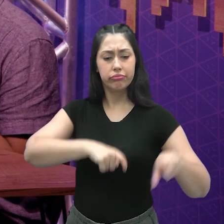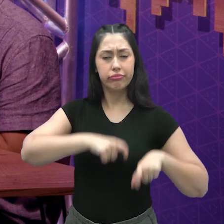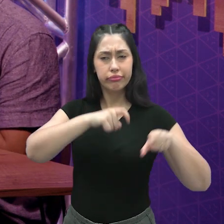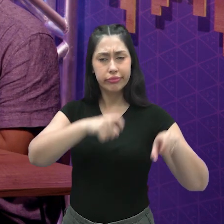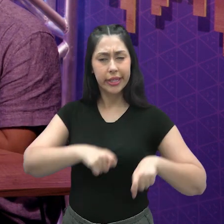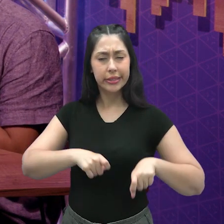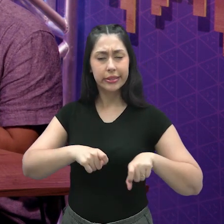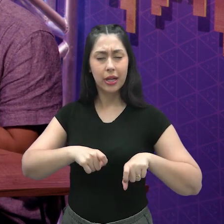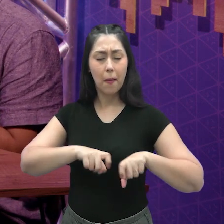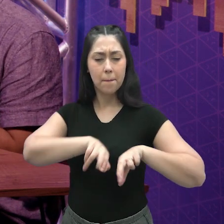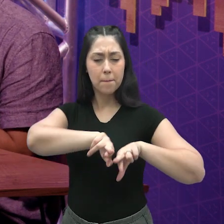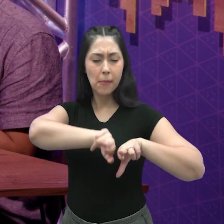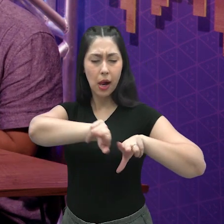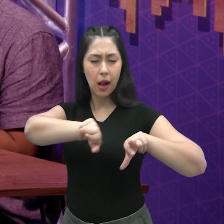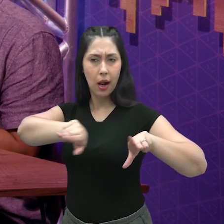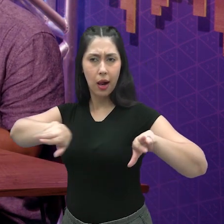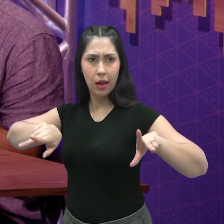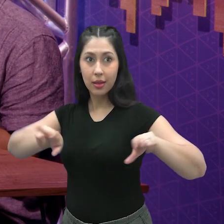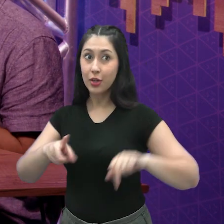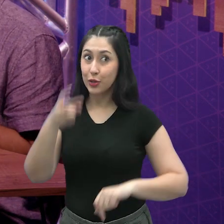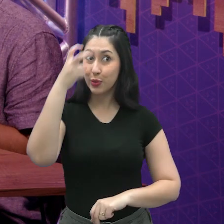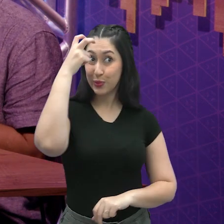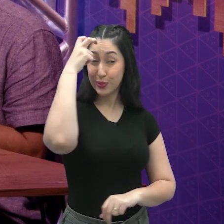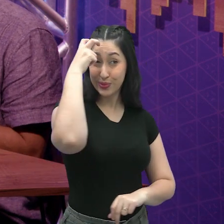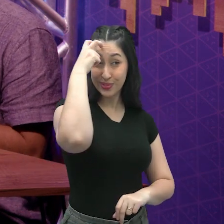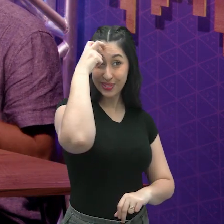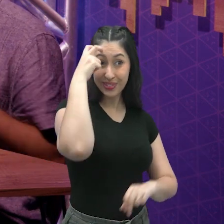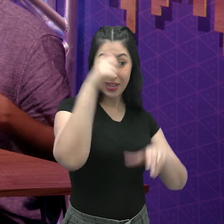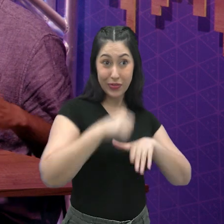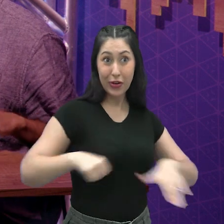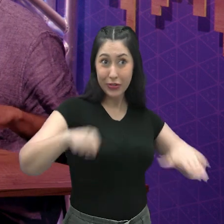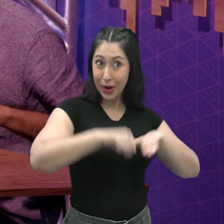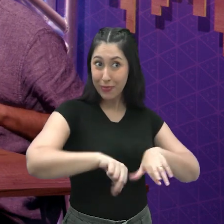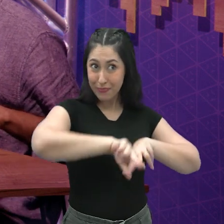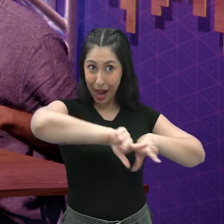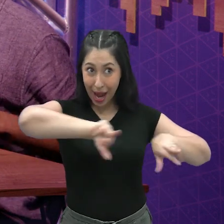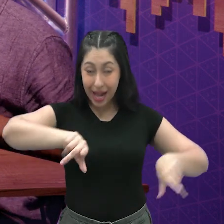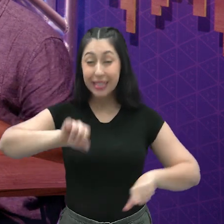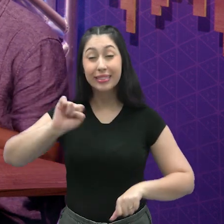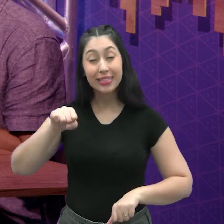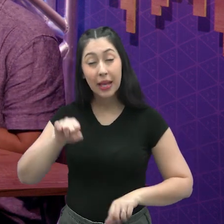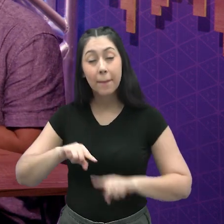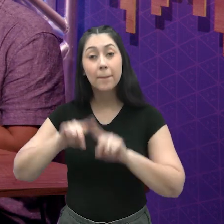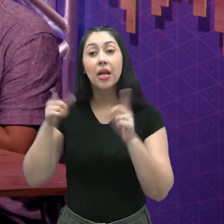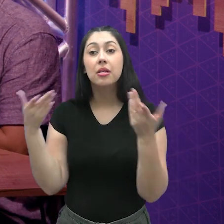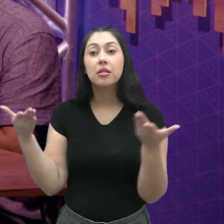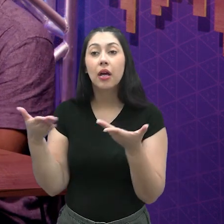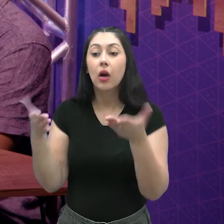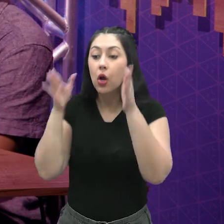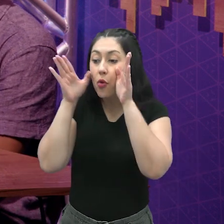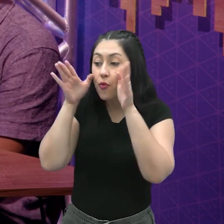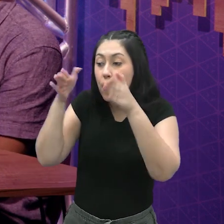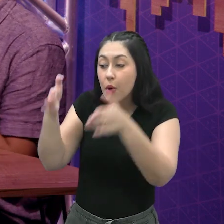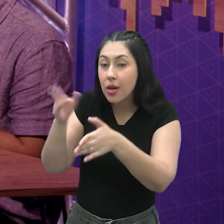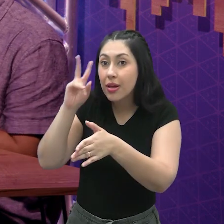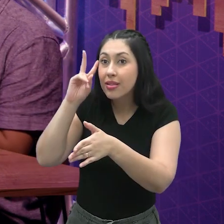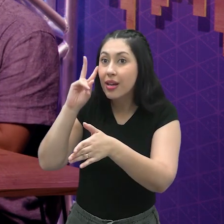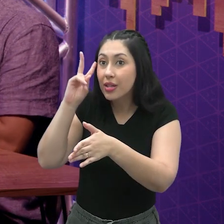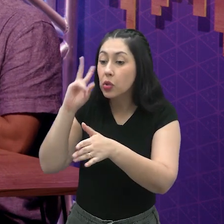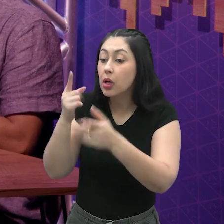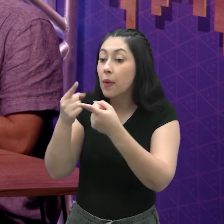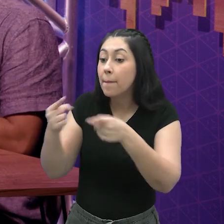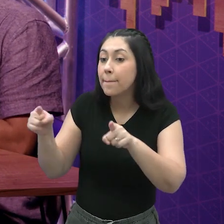sertaneja e de... Cultura caipira e tudo mais. Mas agora falando de história